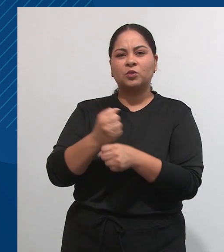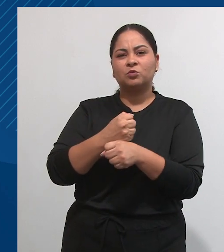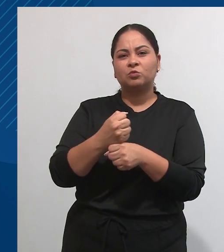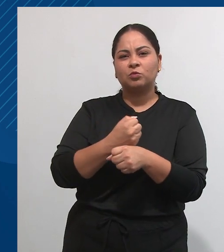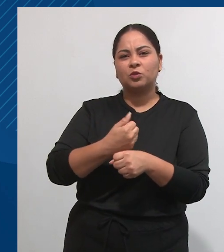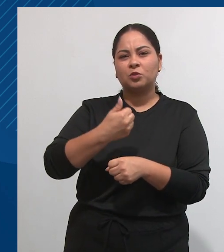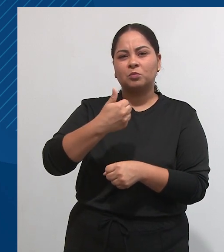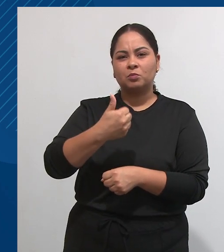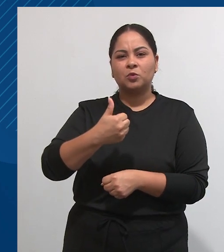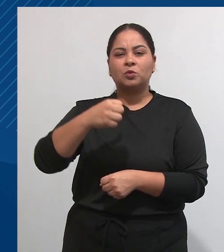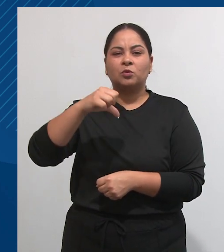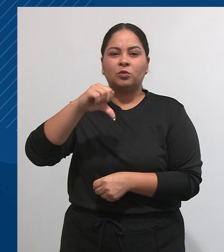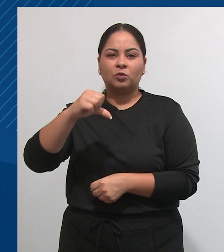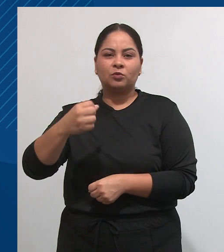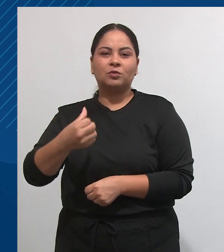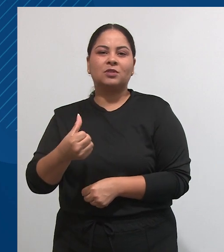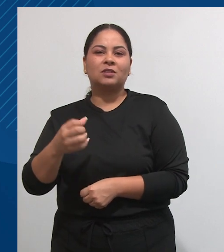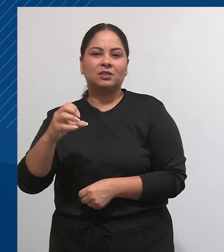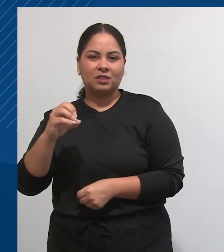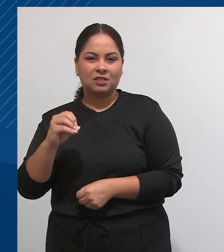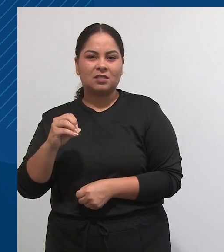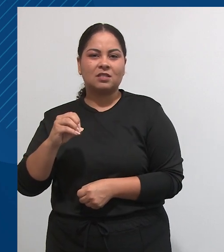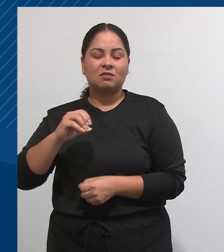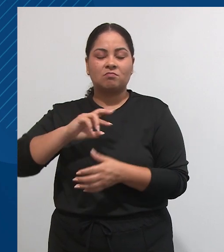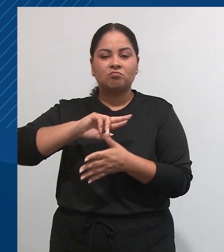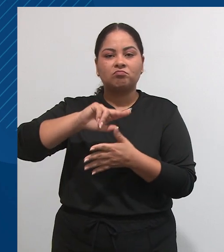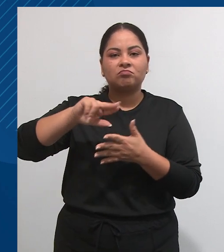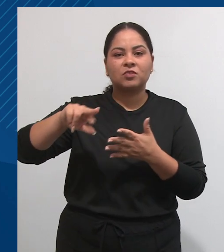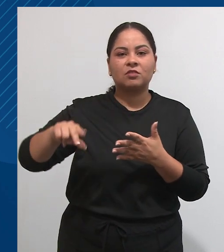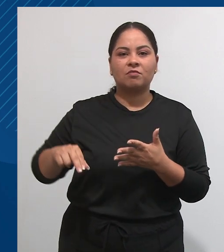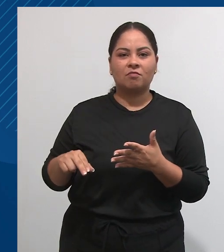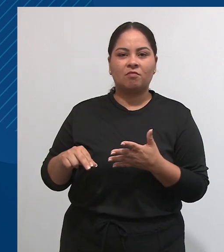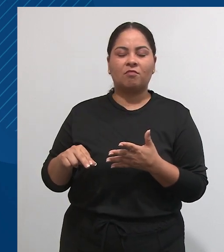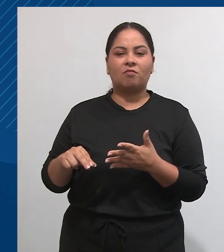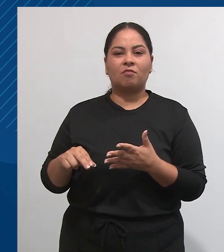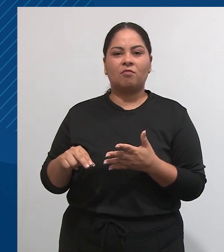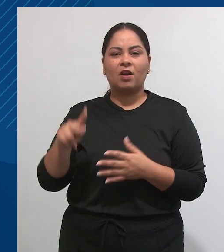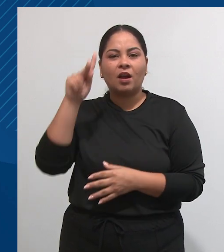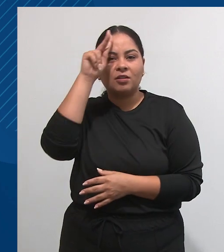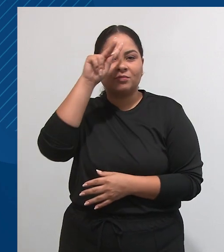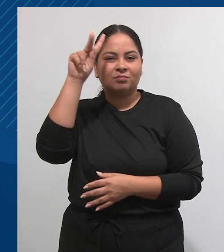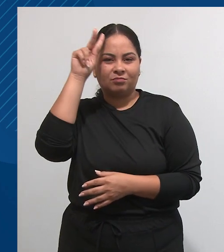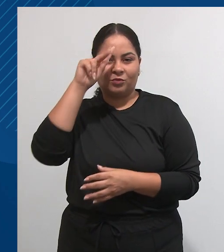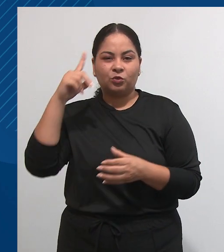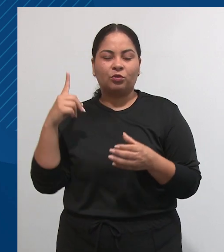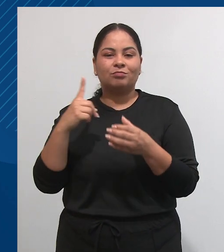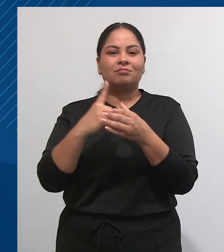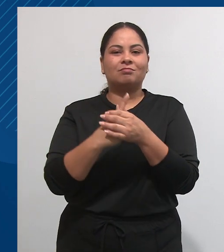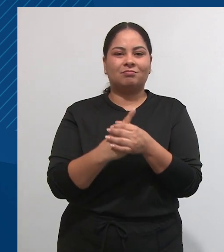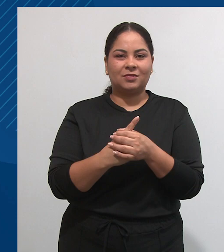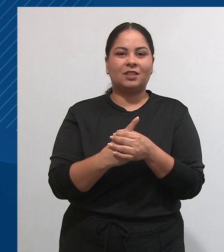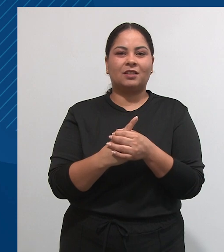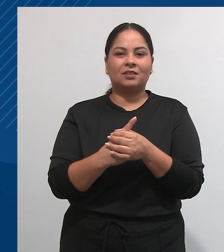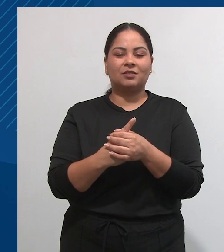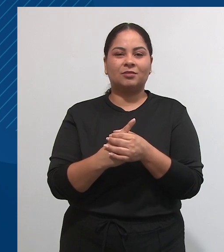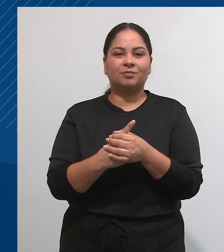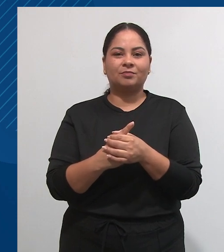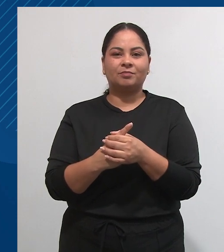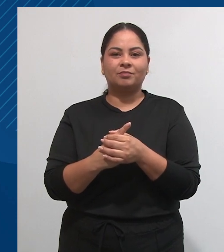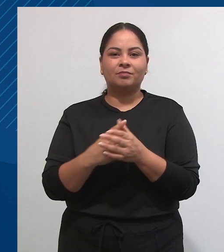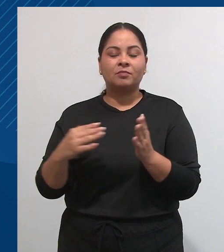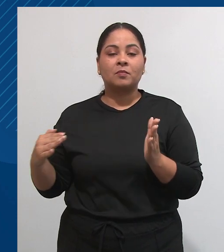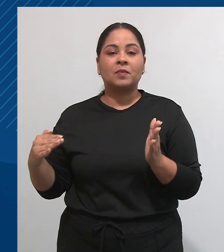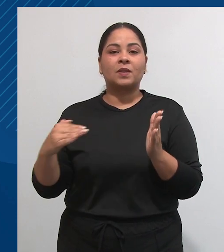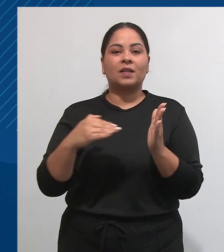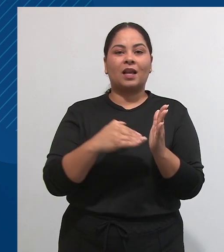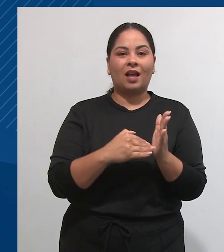de 60, né, várias intervenções de integração e até chegar à